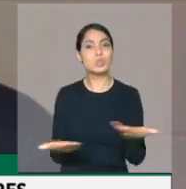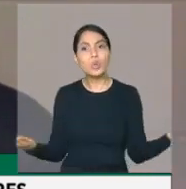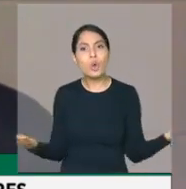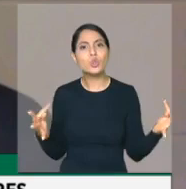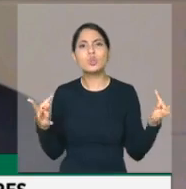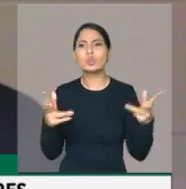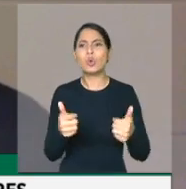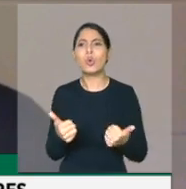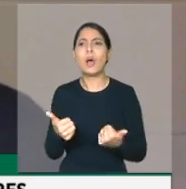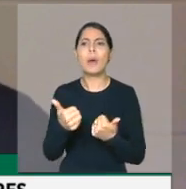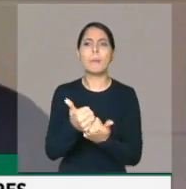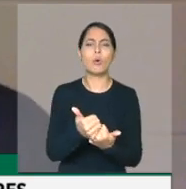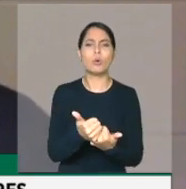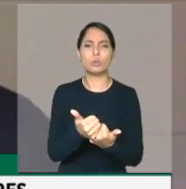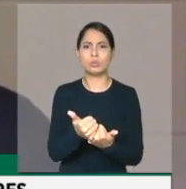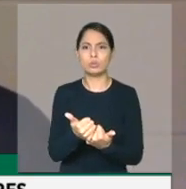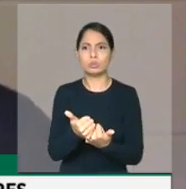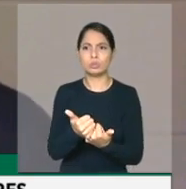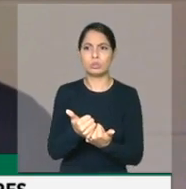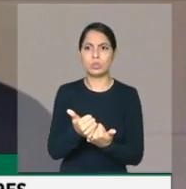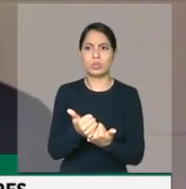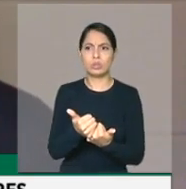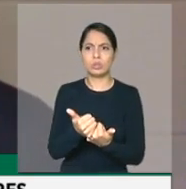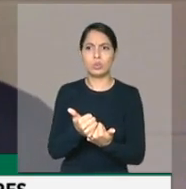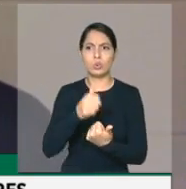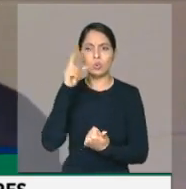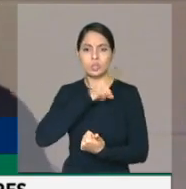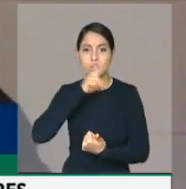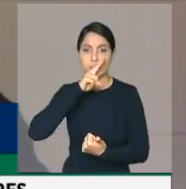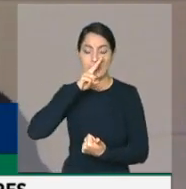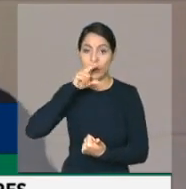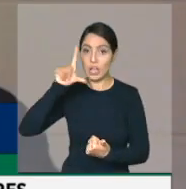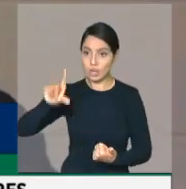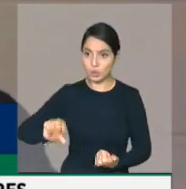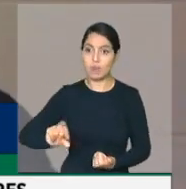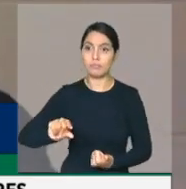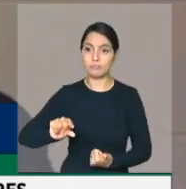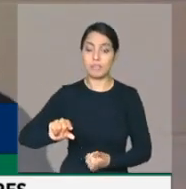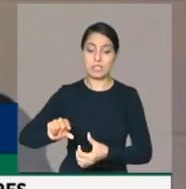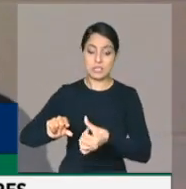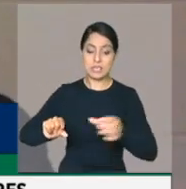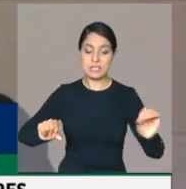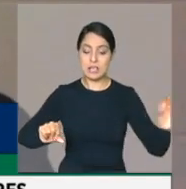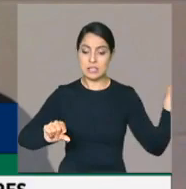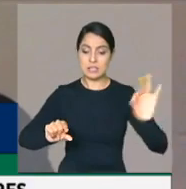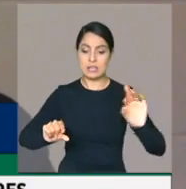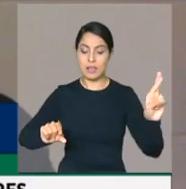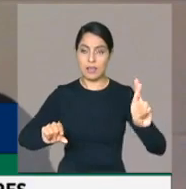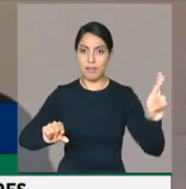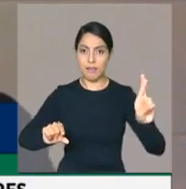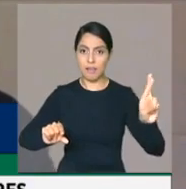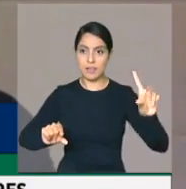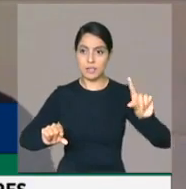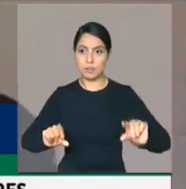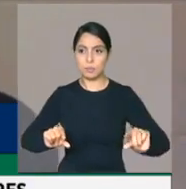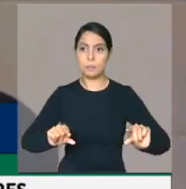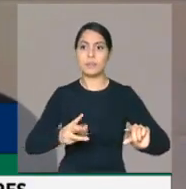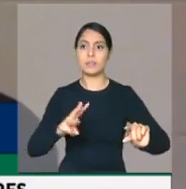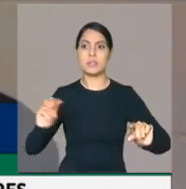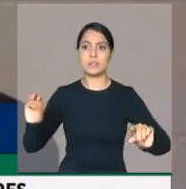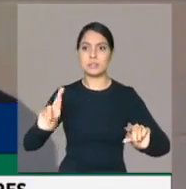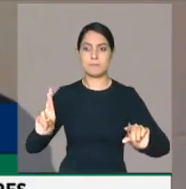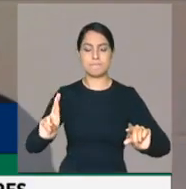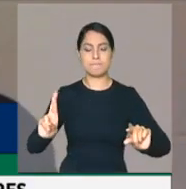o auxílio emergencial seja reduzido de R$ 600 para R$ 300, como anunciou o ministro Paulo Guedes. Nós